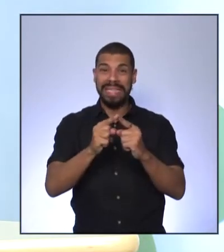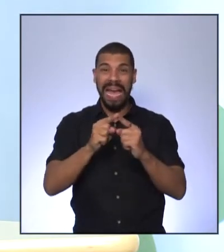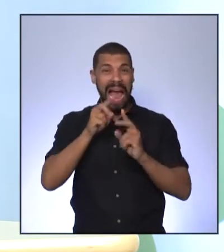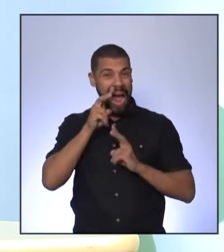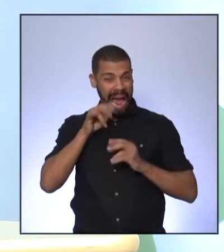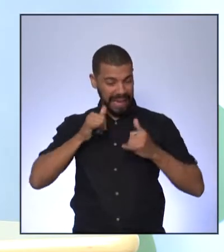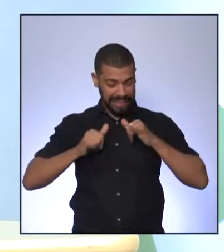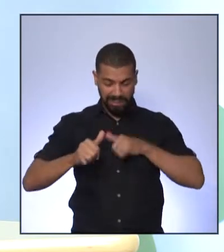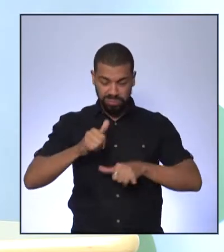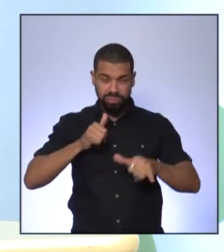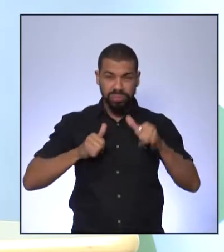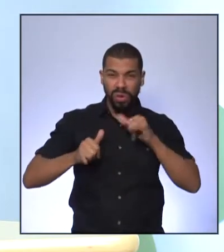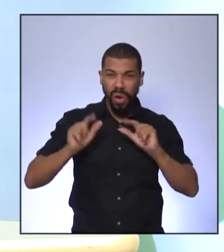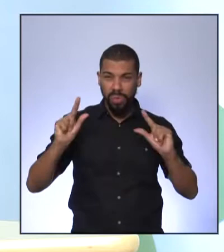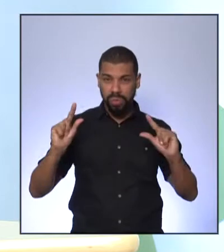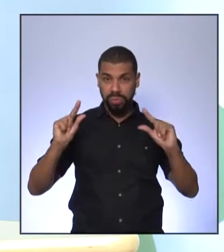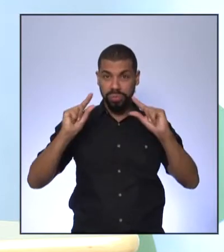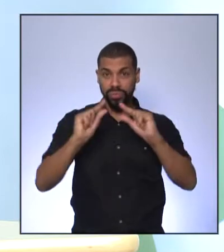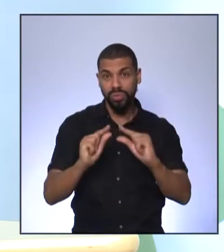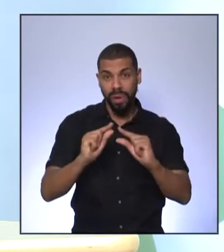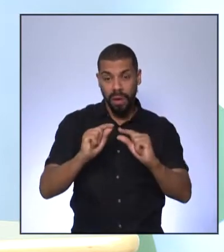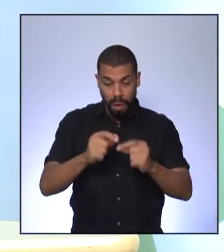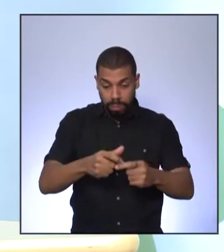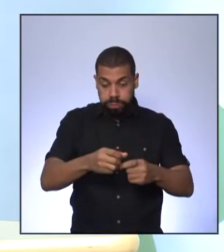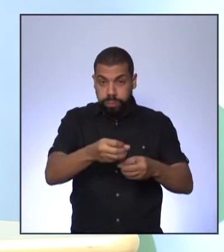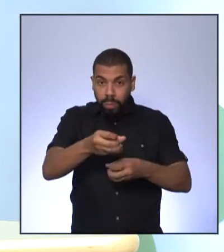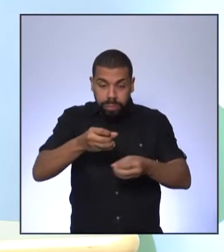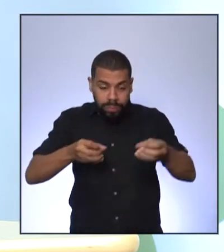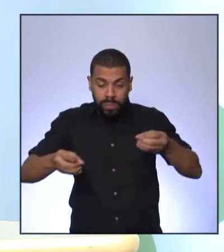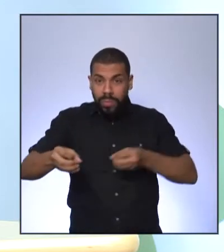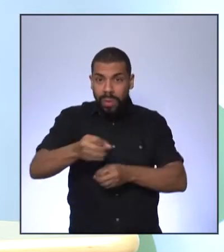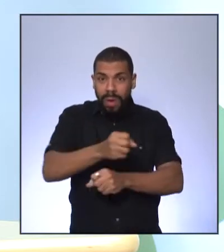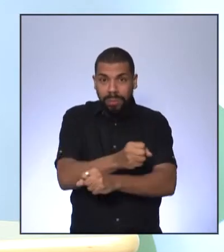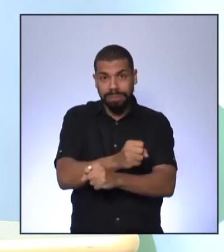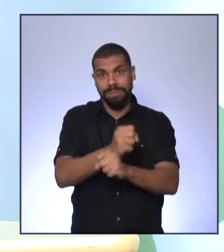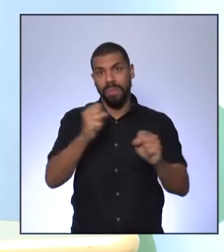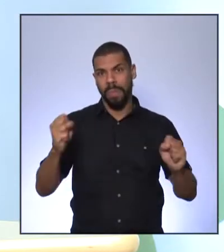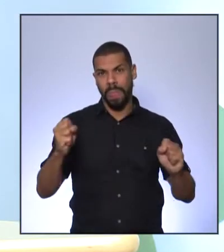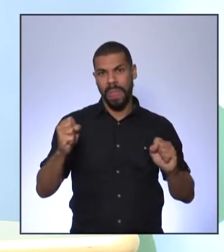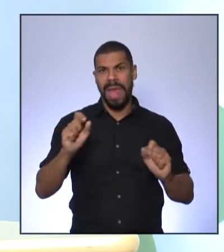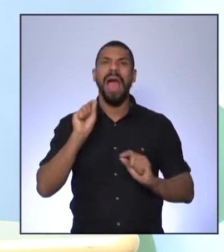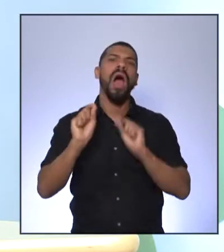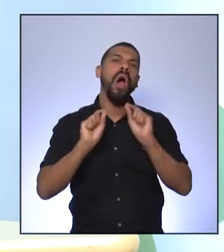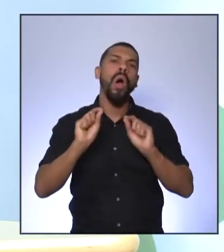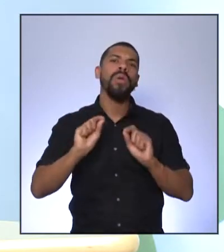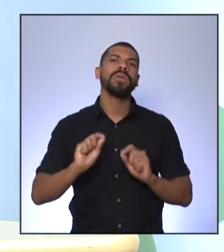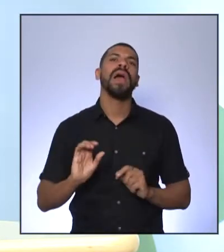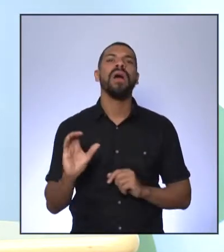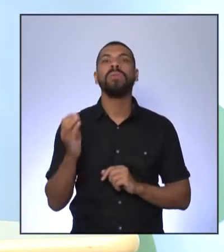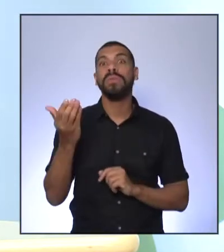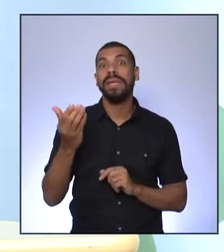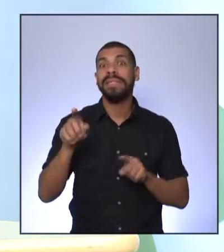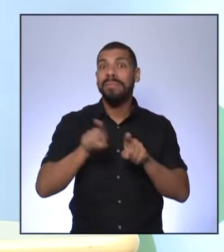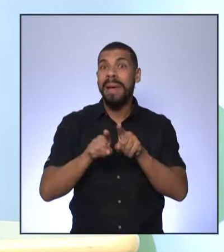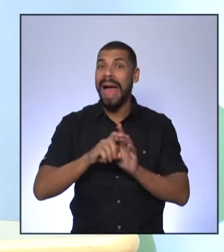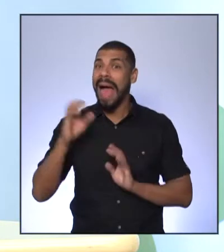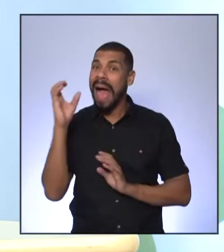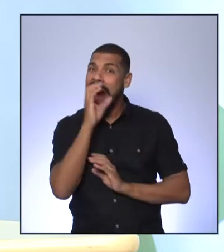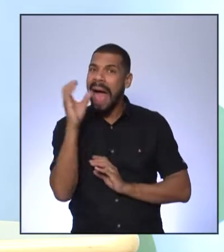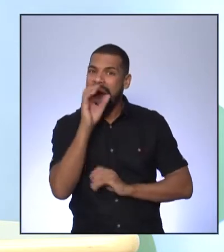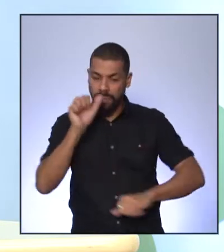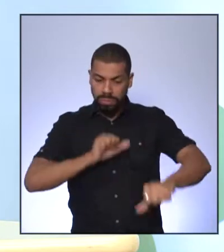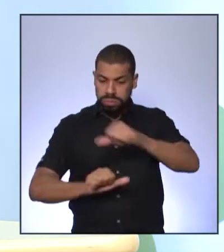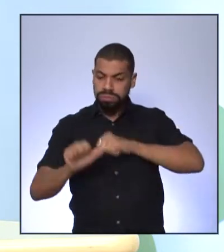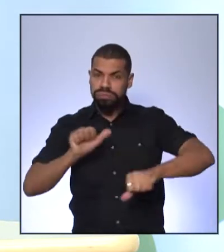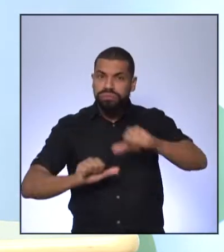pouco menor, um número maior de moléculas consegue atingir. E se mais moléculas conseguem atingir, mais rápida é a